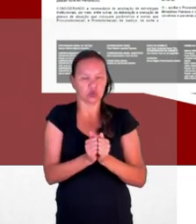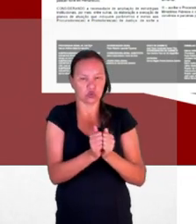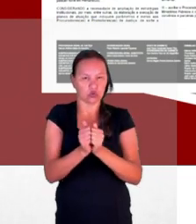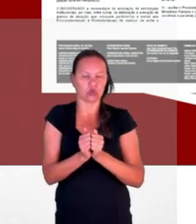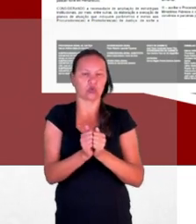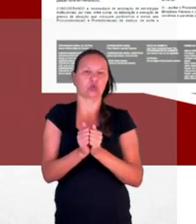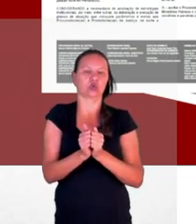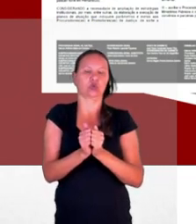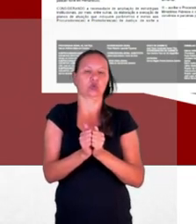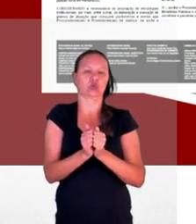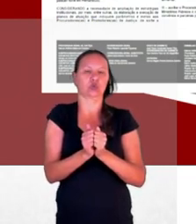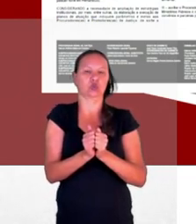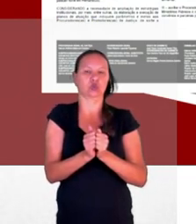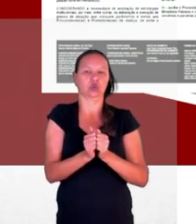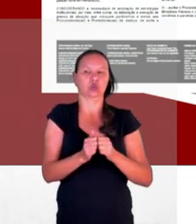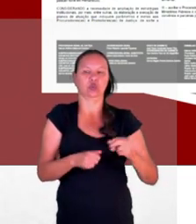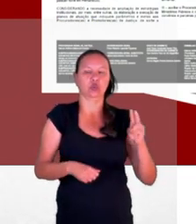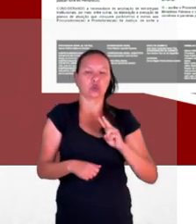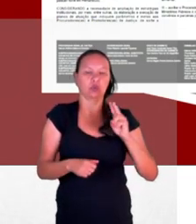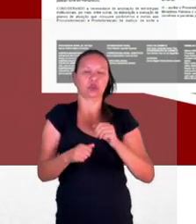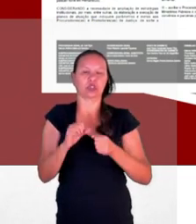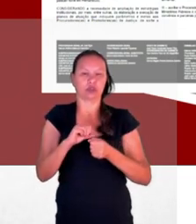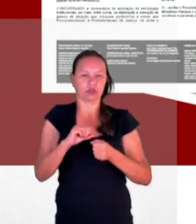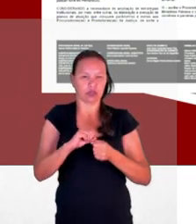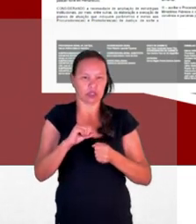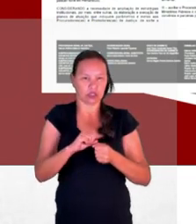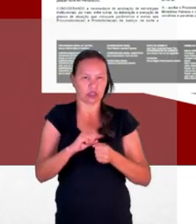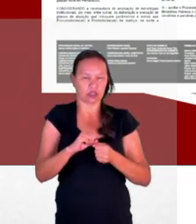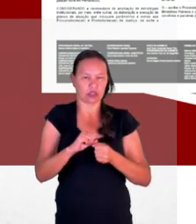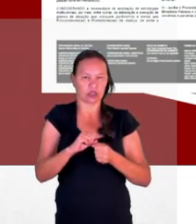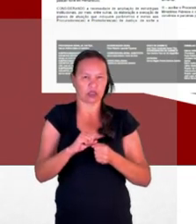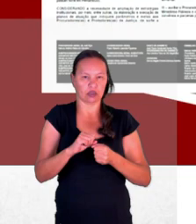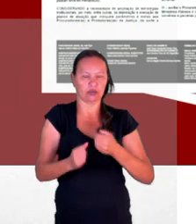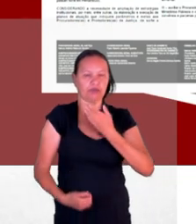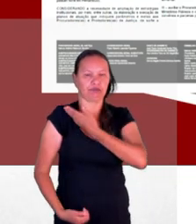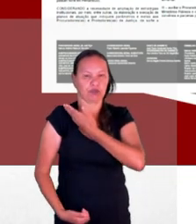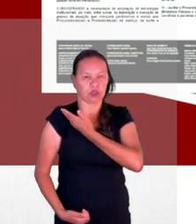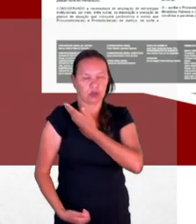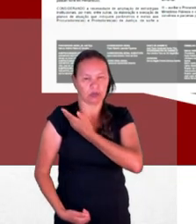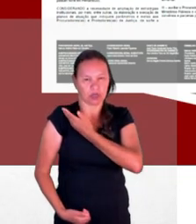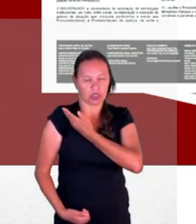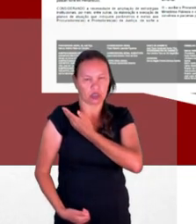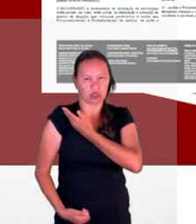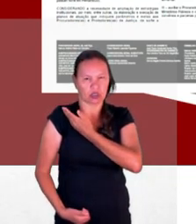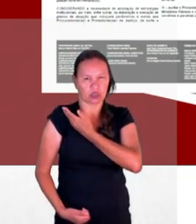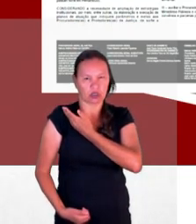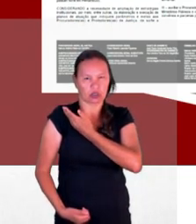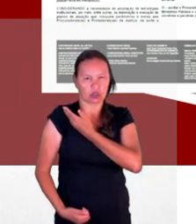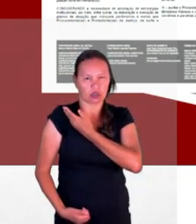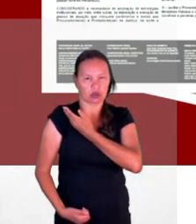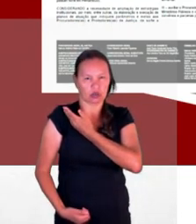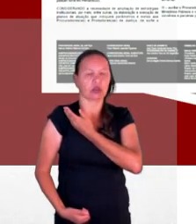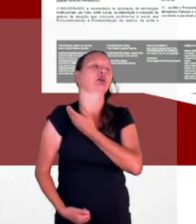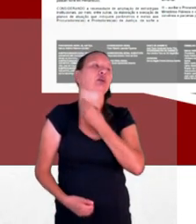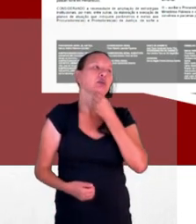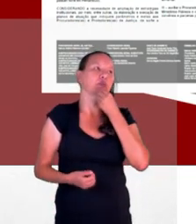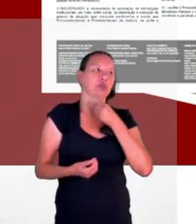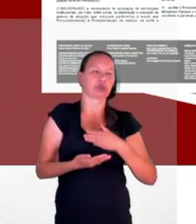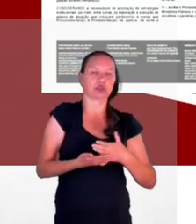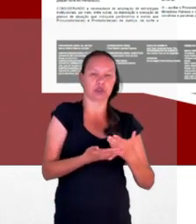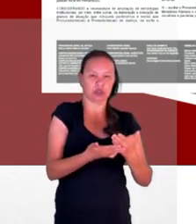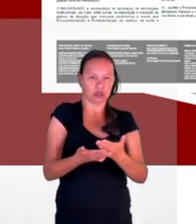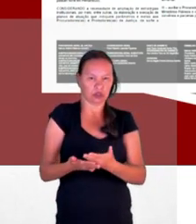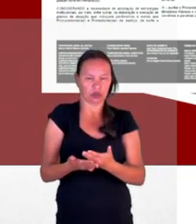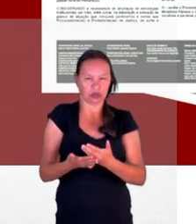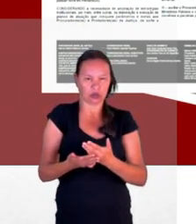dava para funcionar com apenas colegas que se punham de forma voluntária era preciso dar